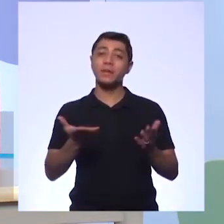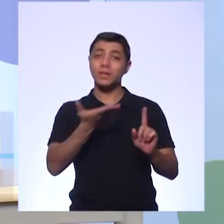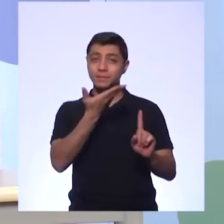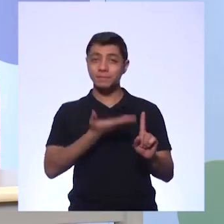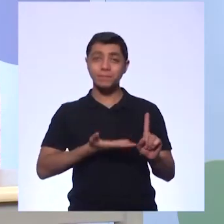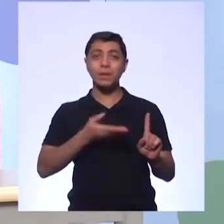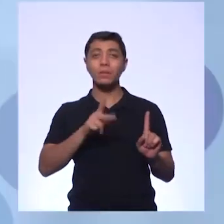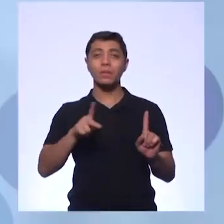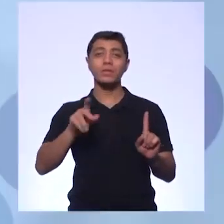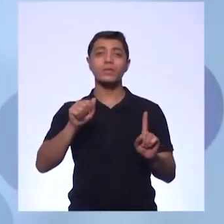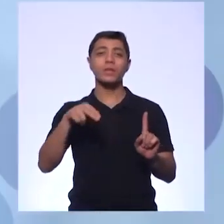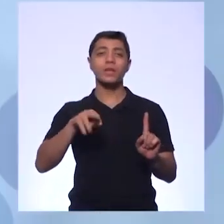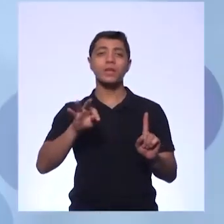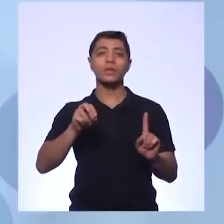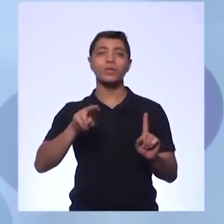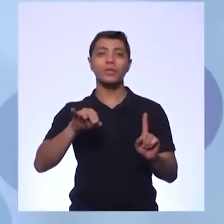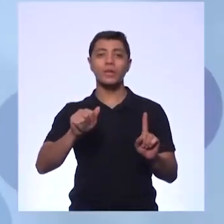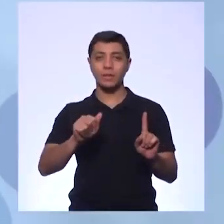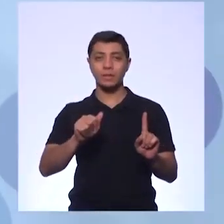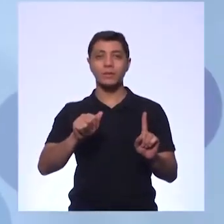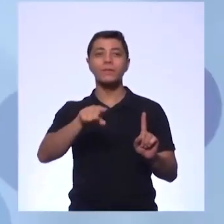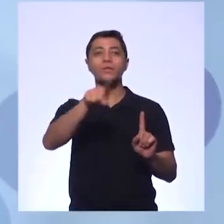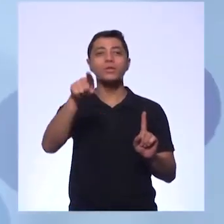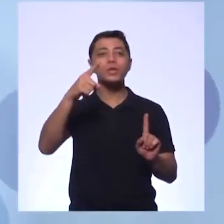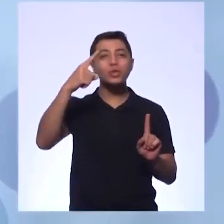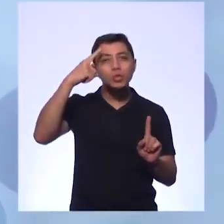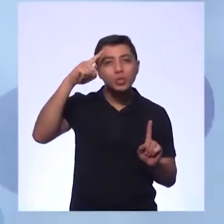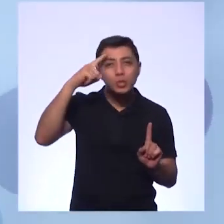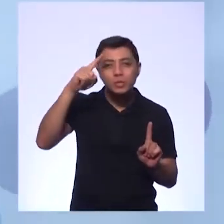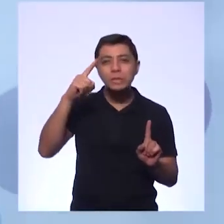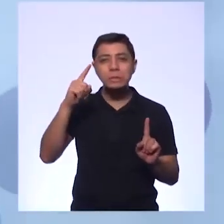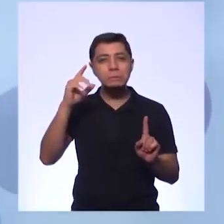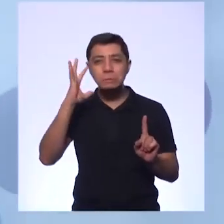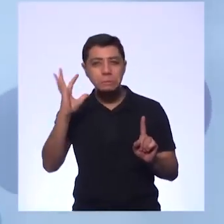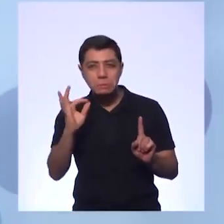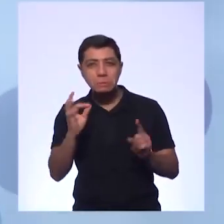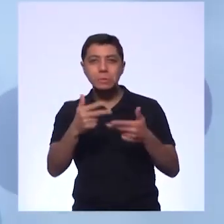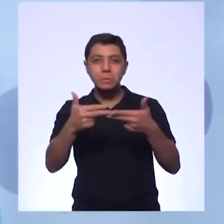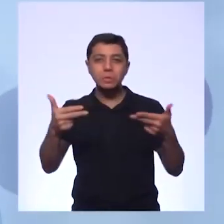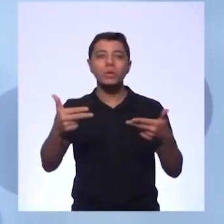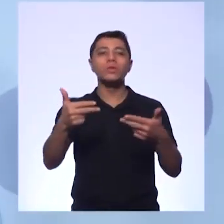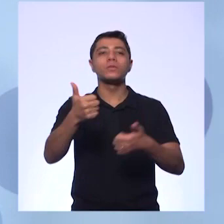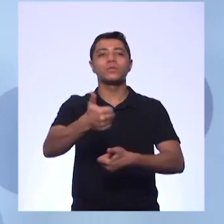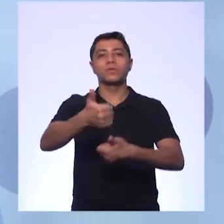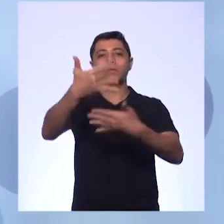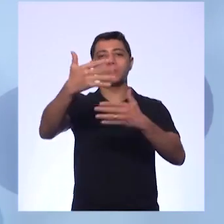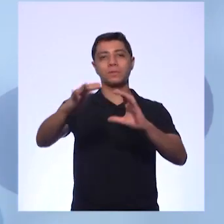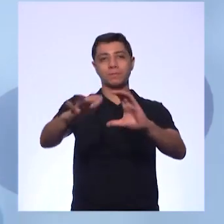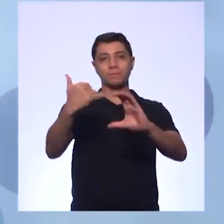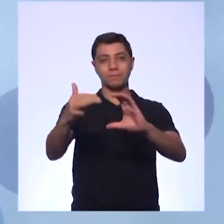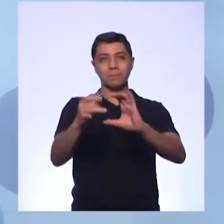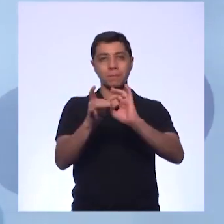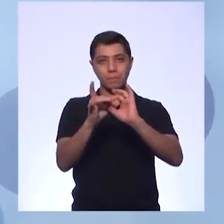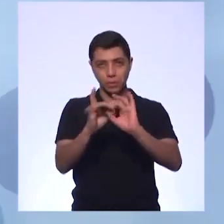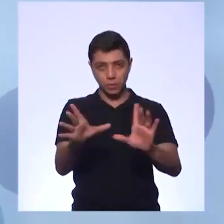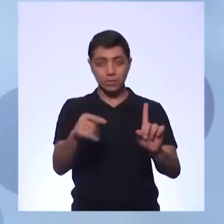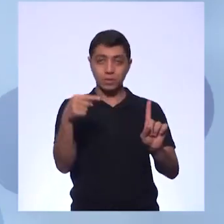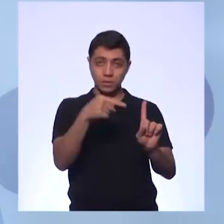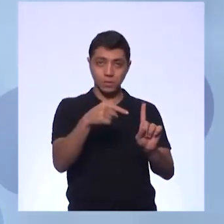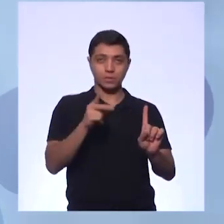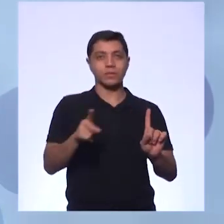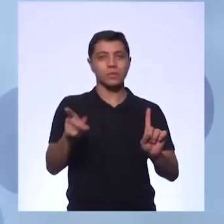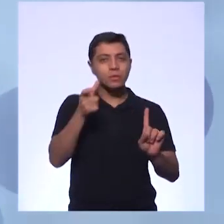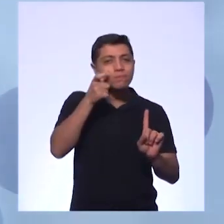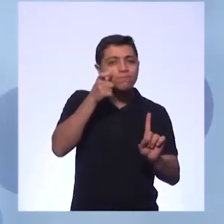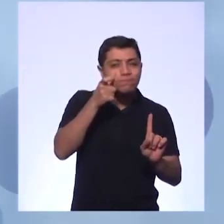da aula de hoje. Então, qualquer dúvida que vocês tenham, vocês podem perguntar no chat. E ela vai também acompanhar as interações. Então, tudo que vocês falarem, a